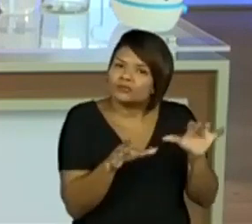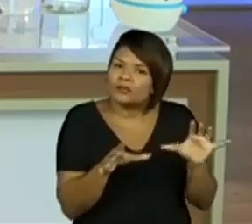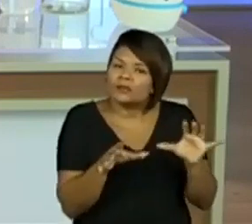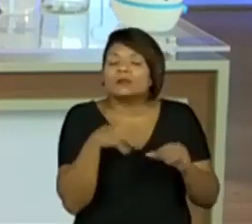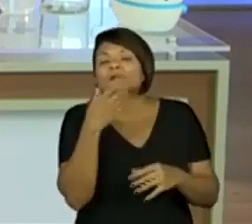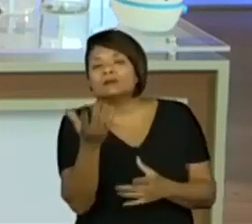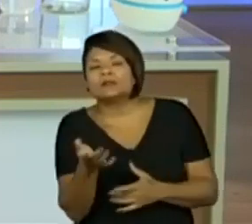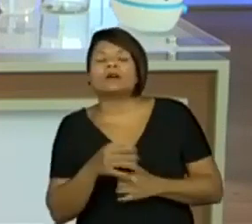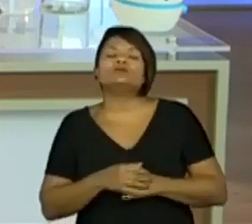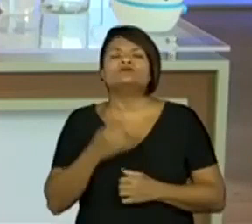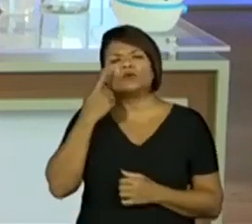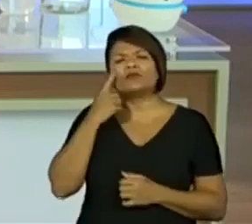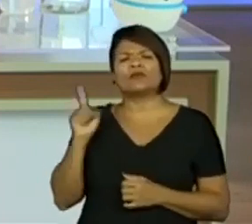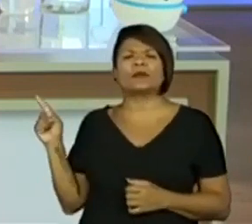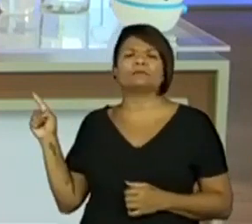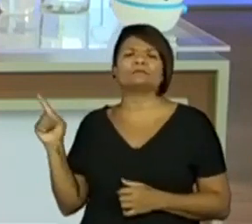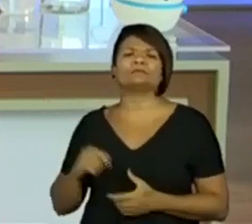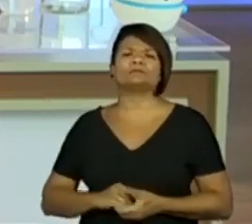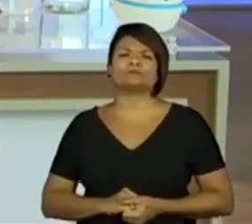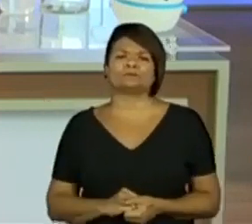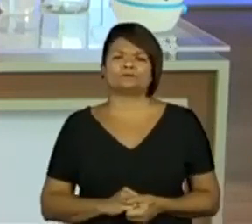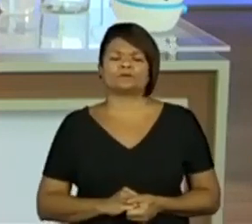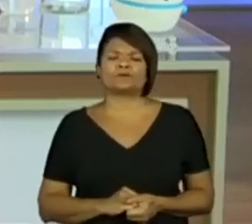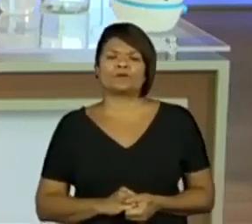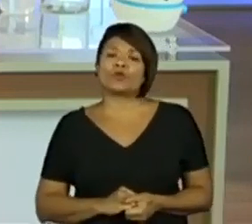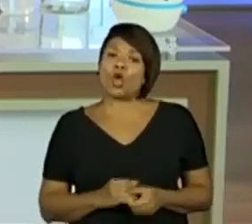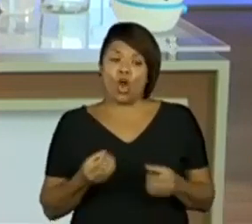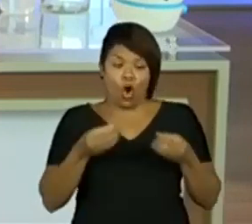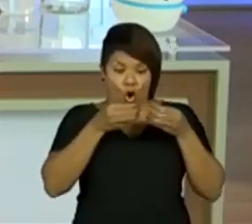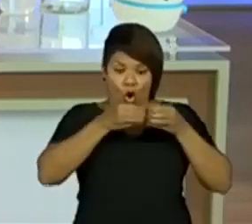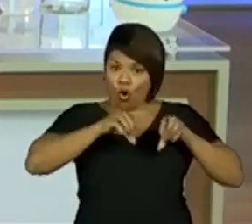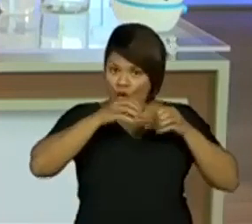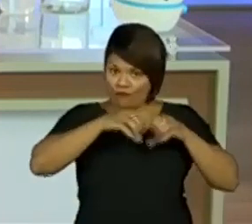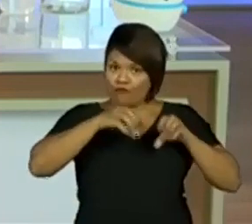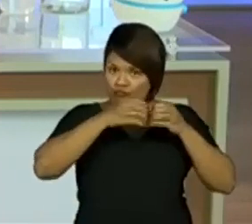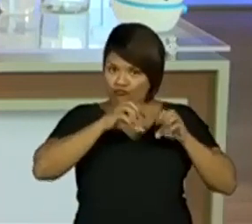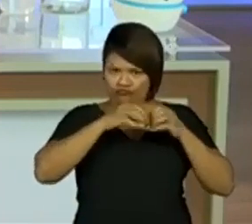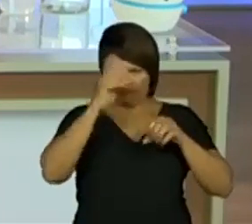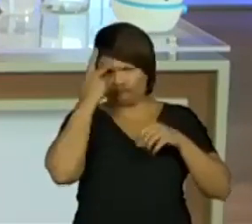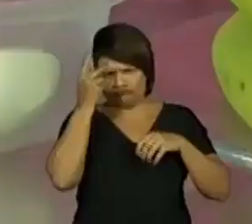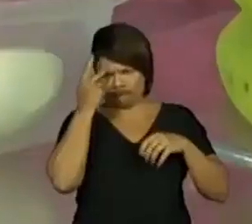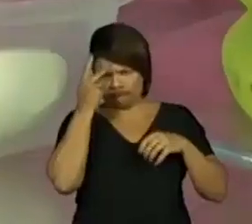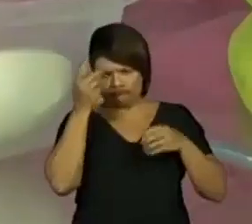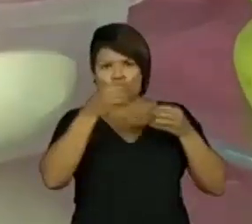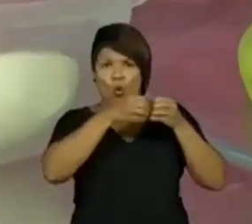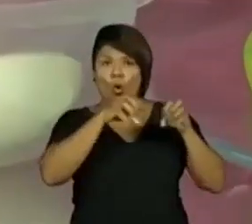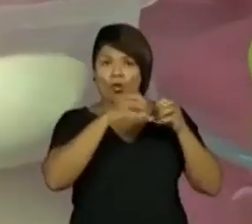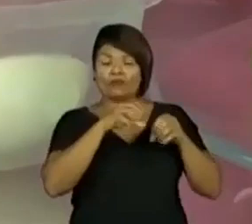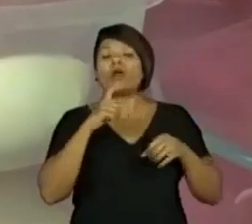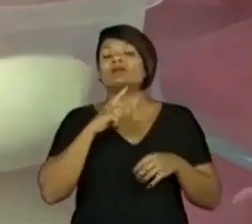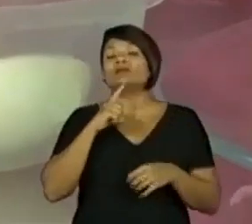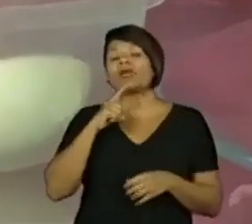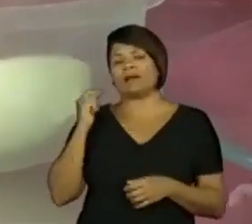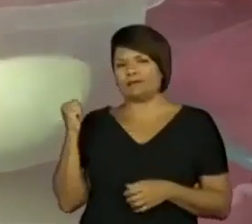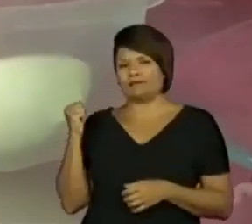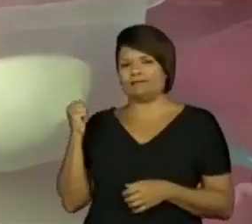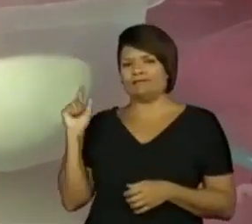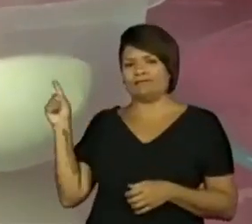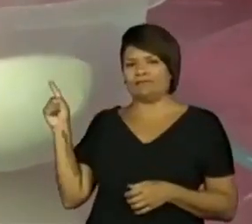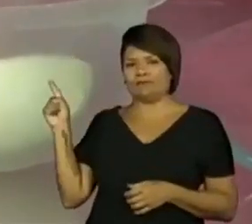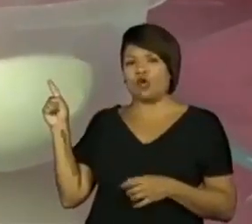Então vejamos aqui. O ovo cru, ele tem uma determinada